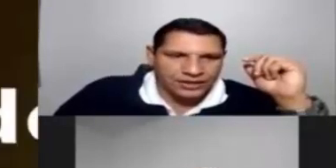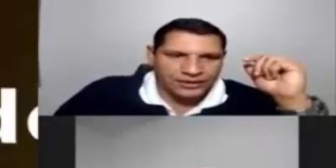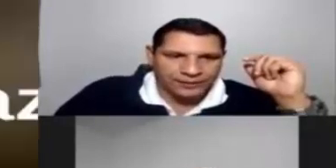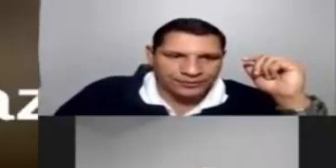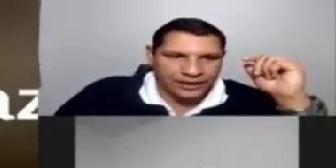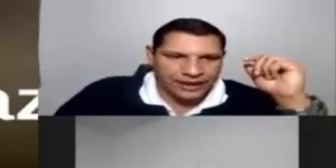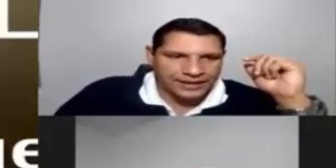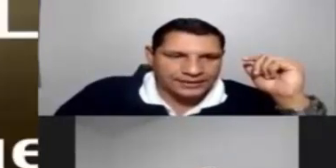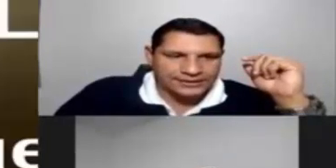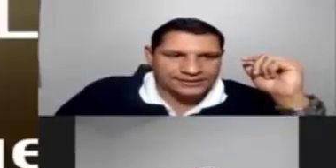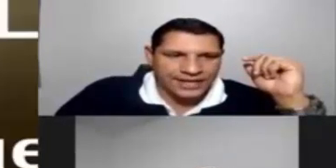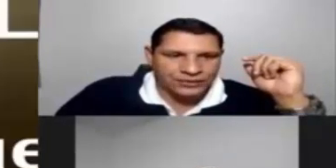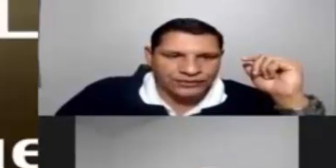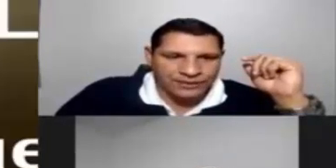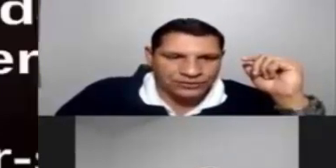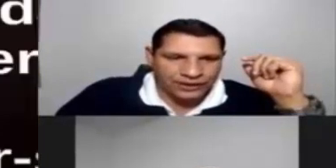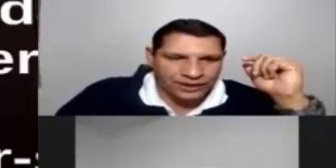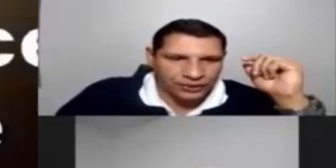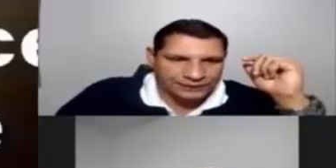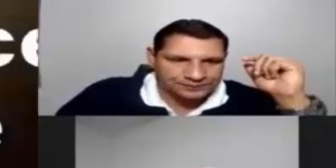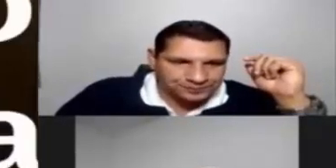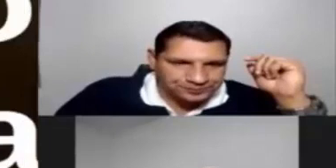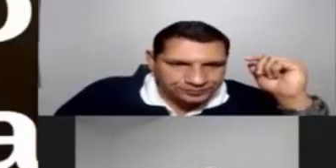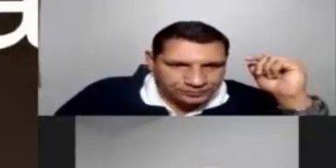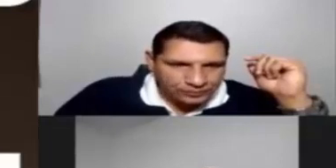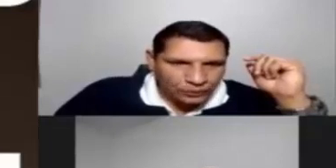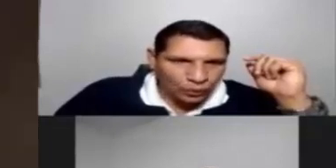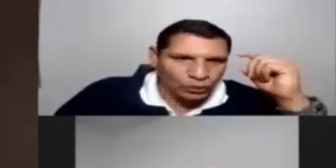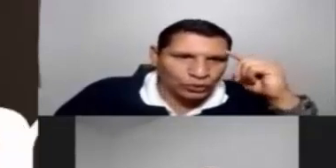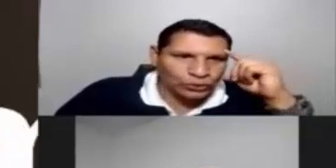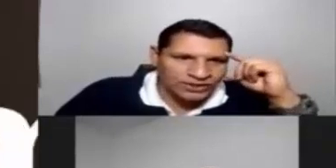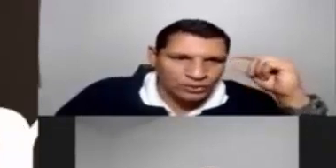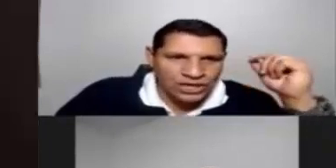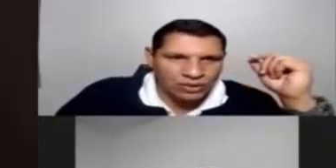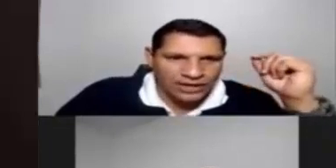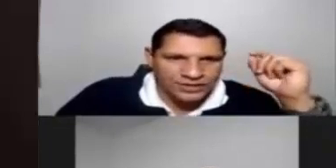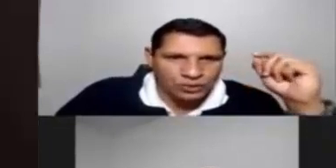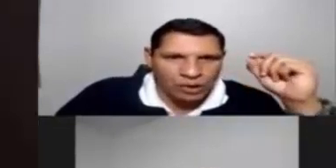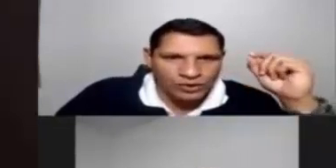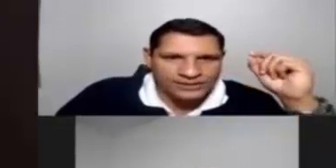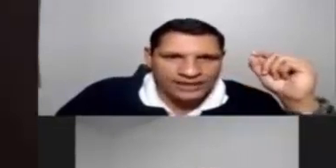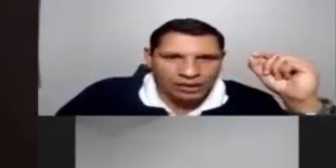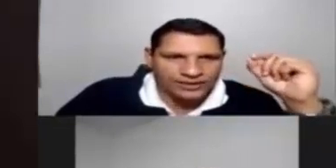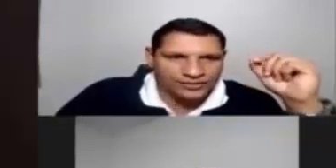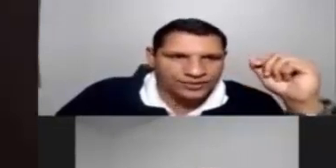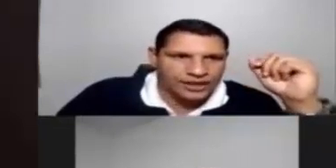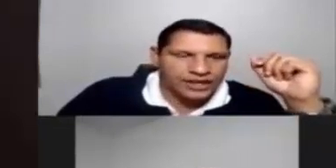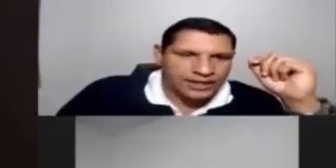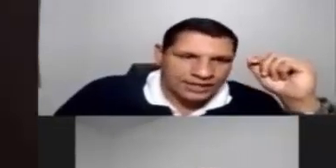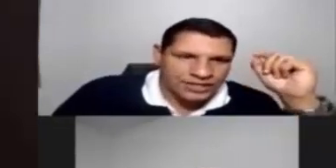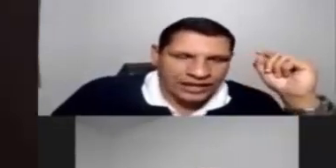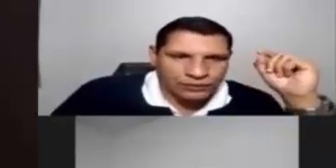Aí, cientificamente falando, ó... O doutor cirurgião cardíaco Maurício Rawlings,